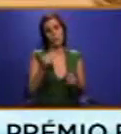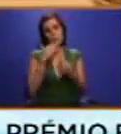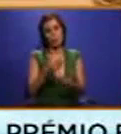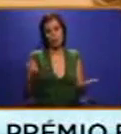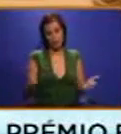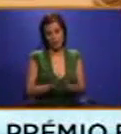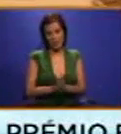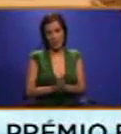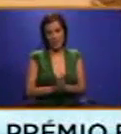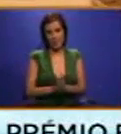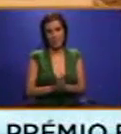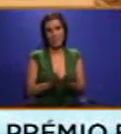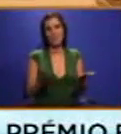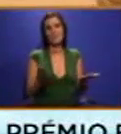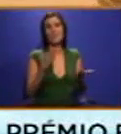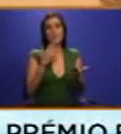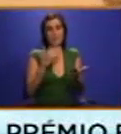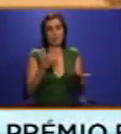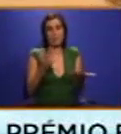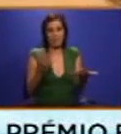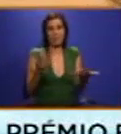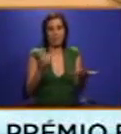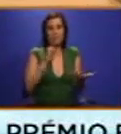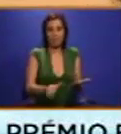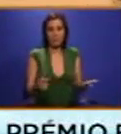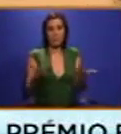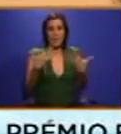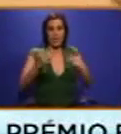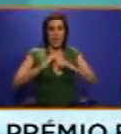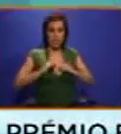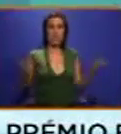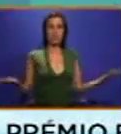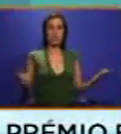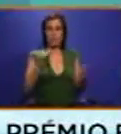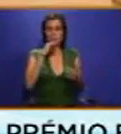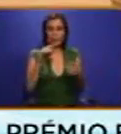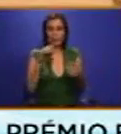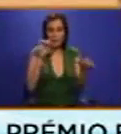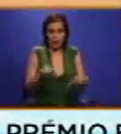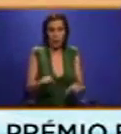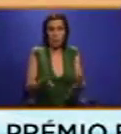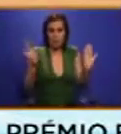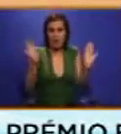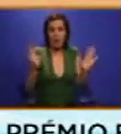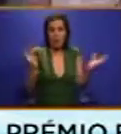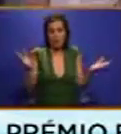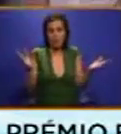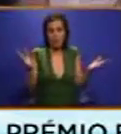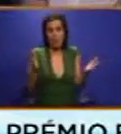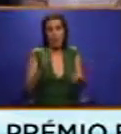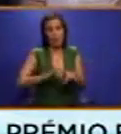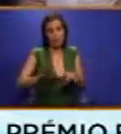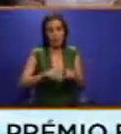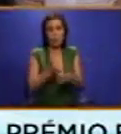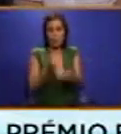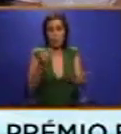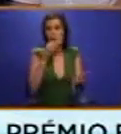obrigada também por ter por ter por se ter posto nas nossas mãos que isto podia ter corrido muito mal não é